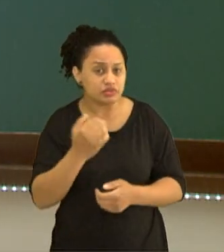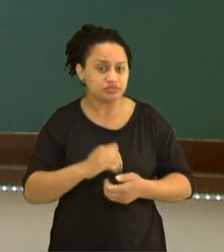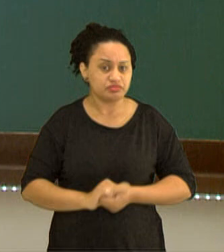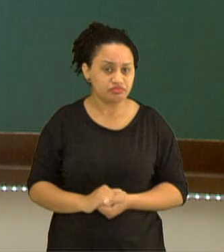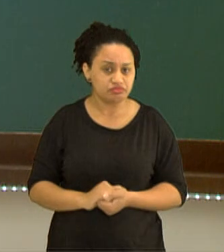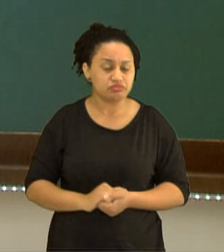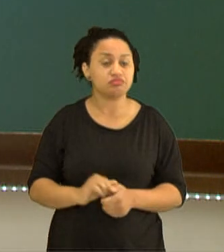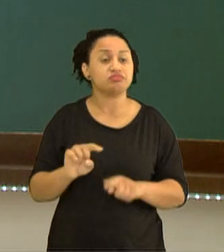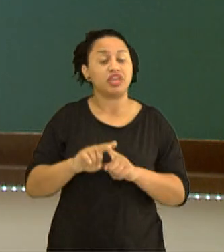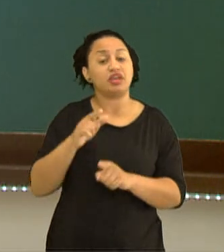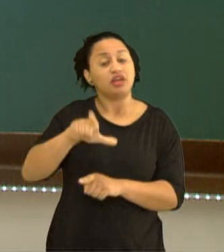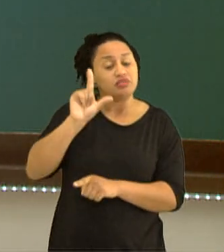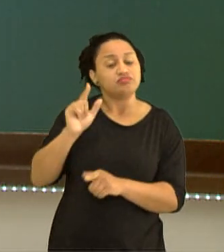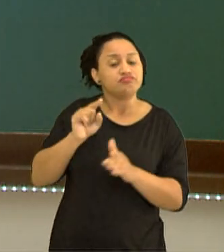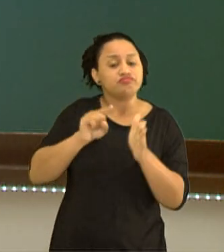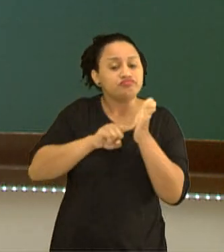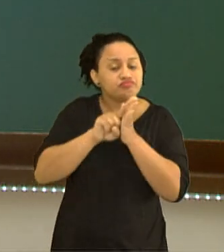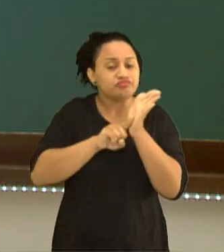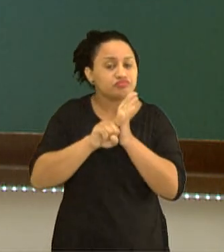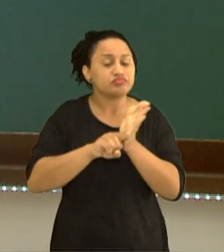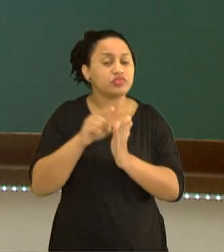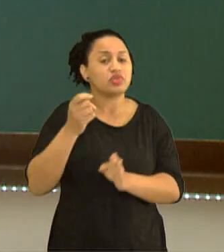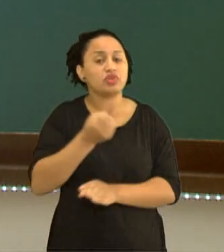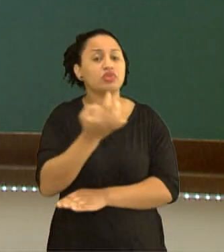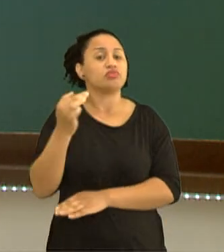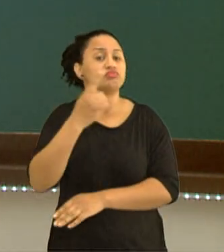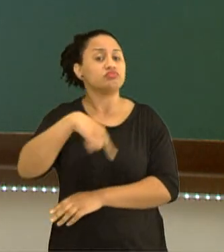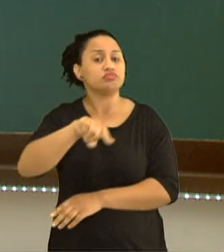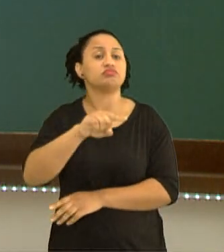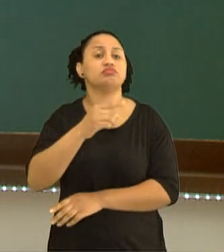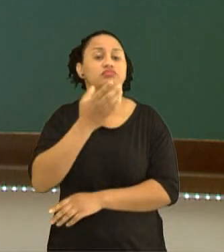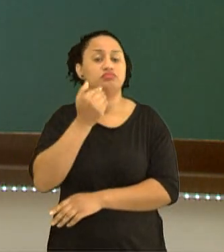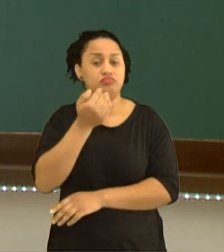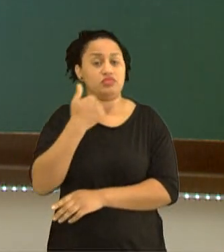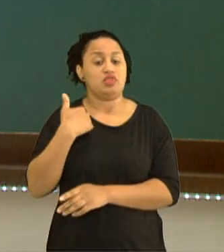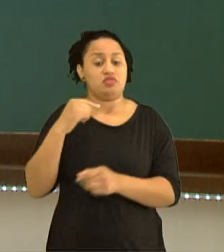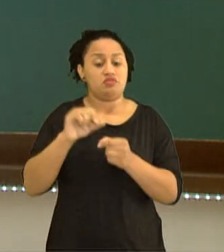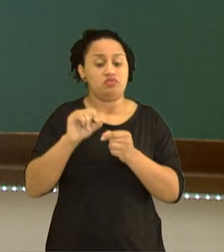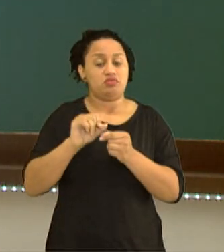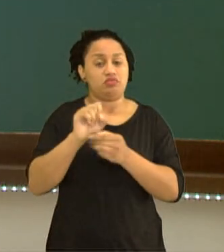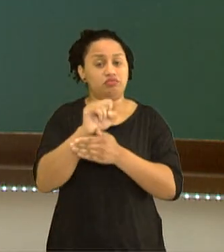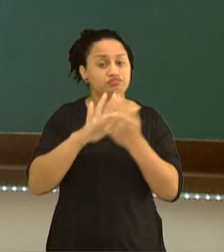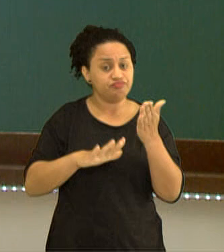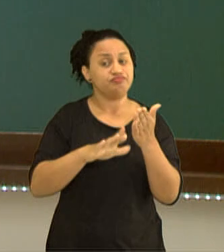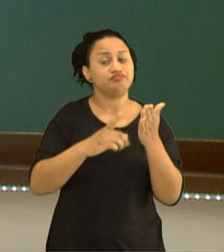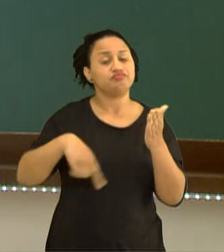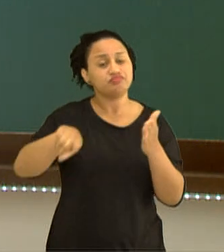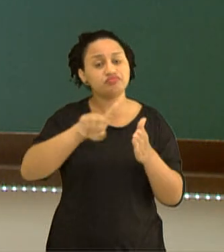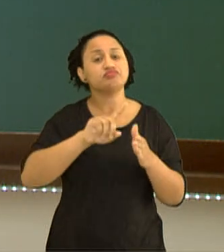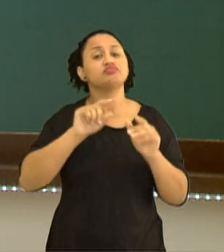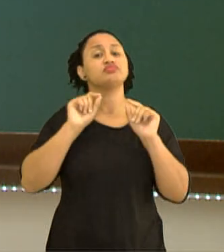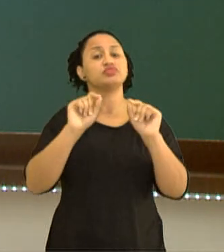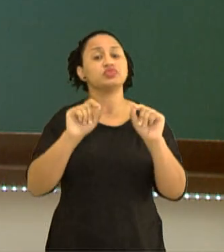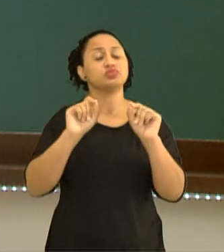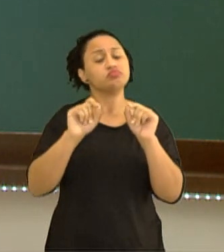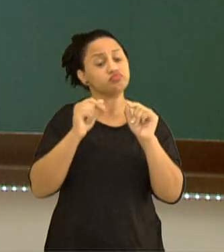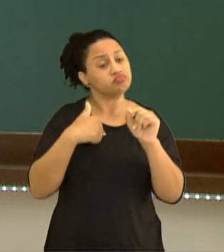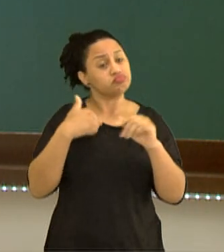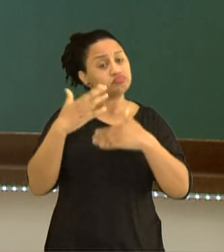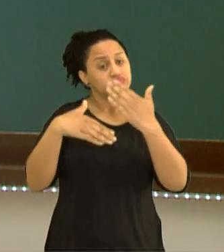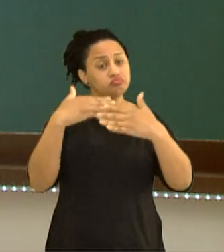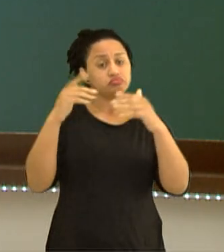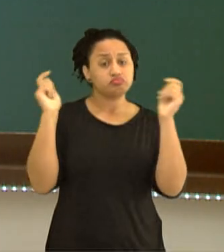gente investigar quais são esses alimentos, vamos fazer uma atividade para que vocês estejam aí desenvolvendo